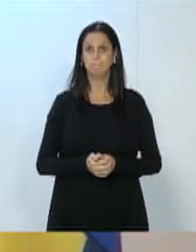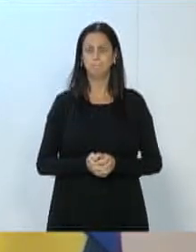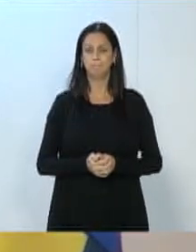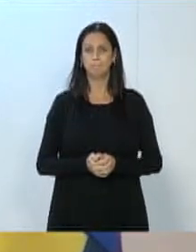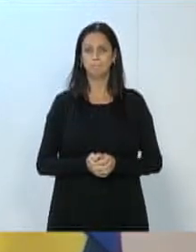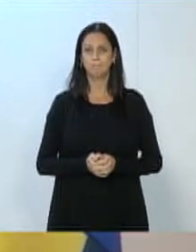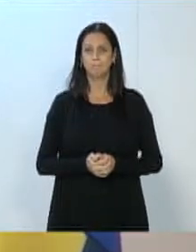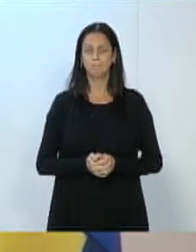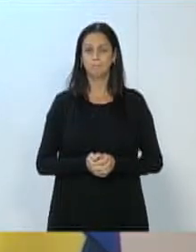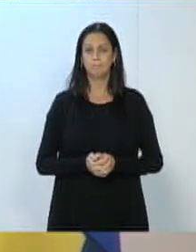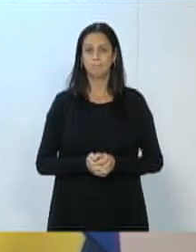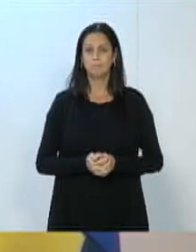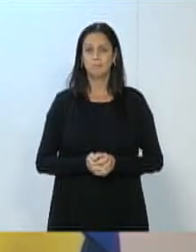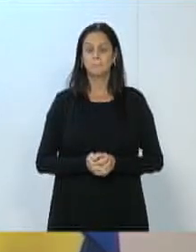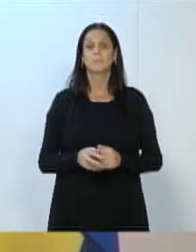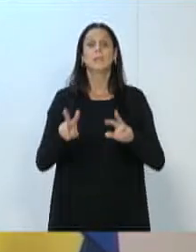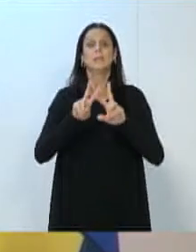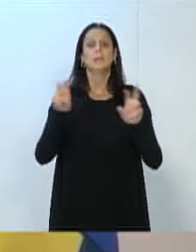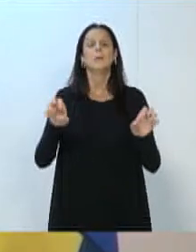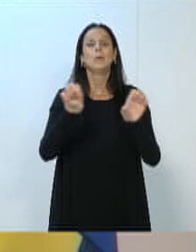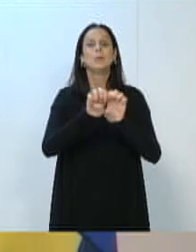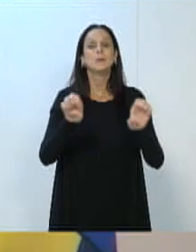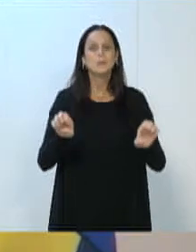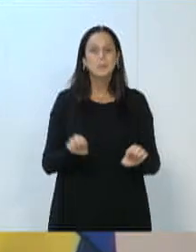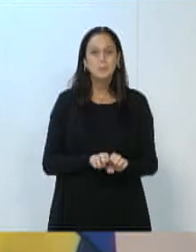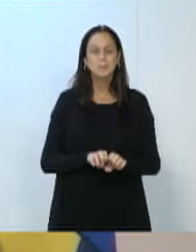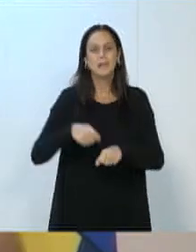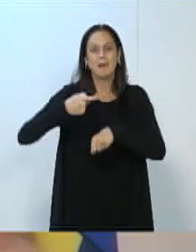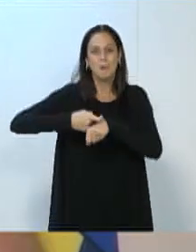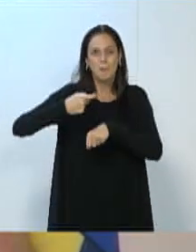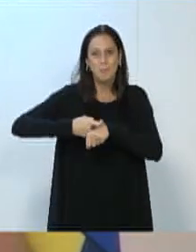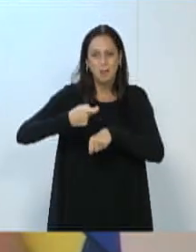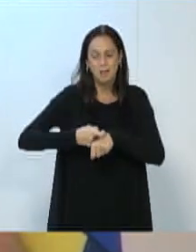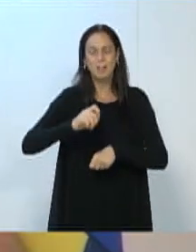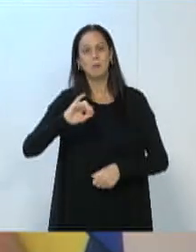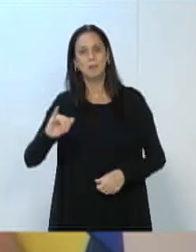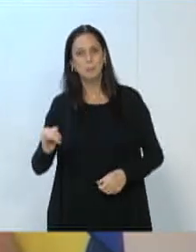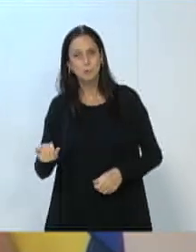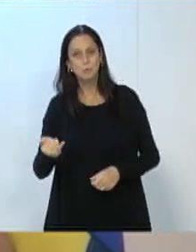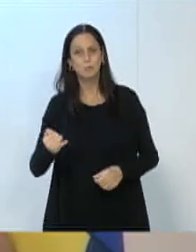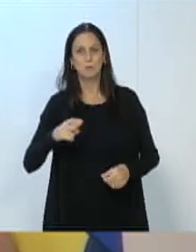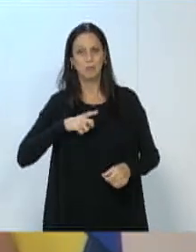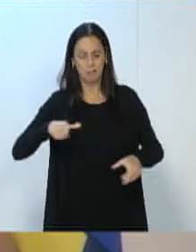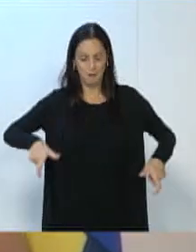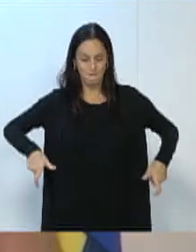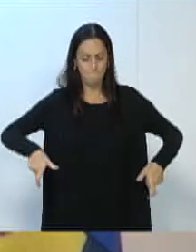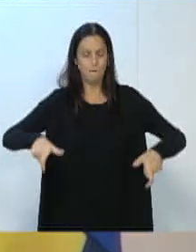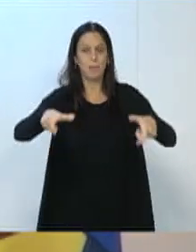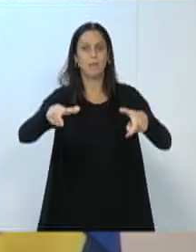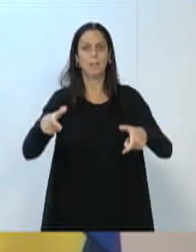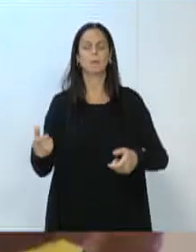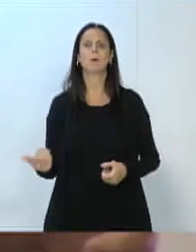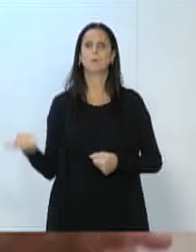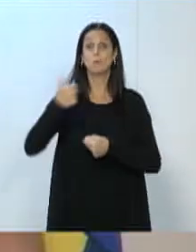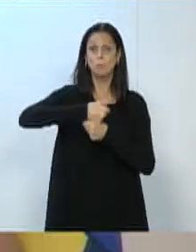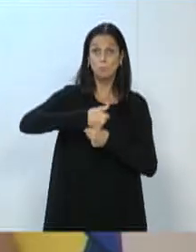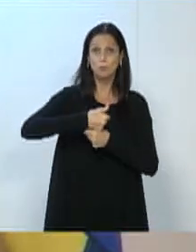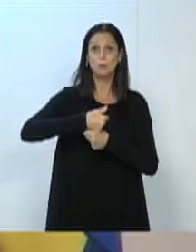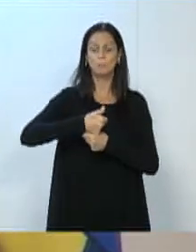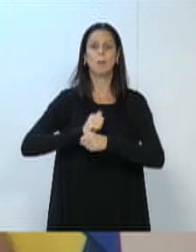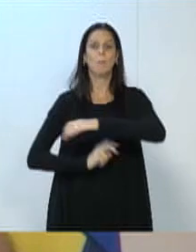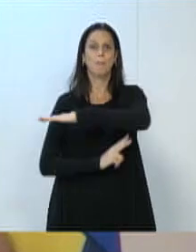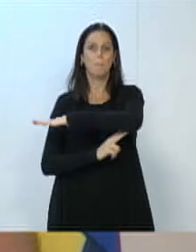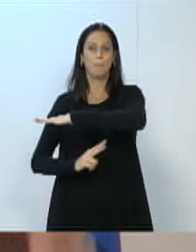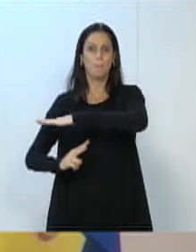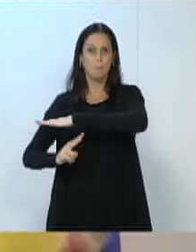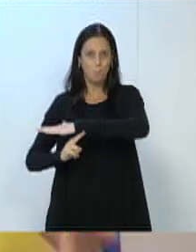da de concreto para reaproveitar essas vigas para substituição das contas madeira